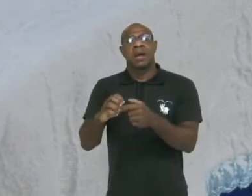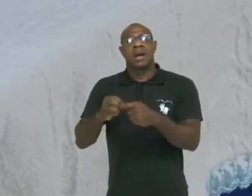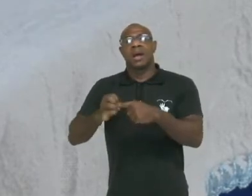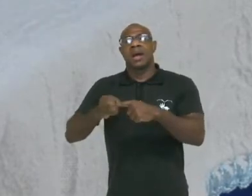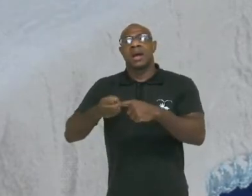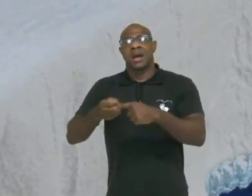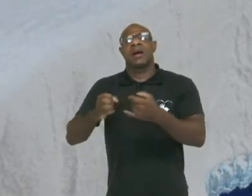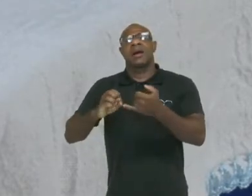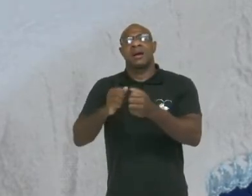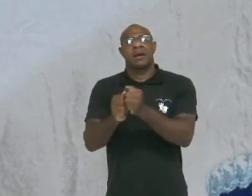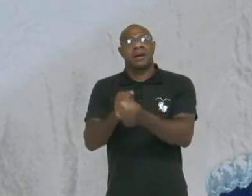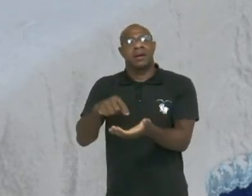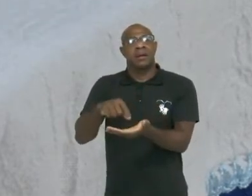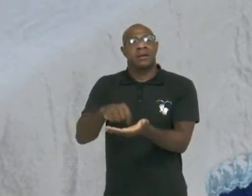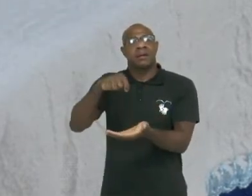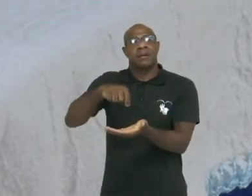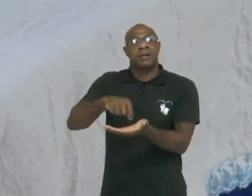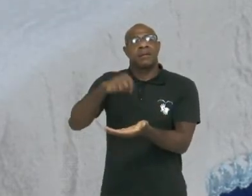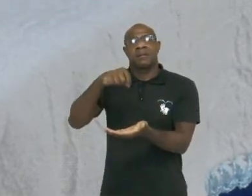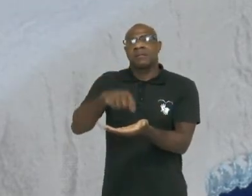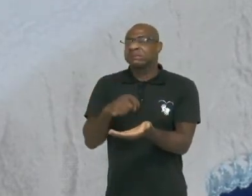Com muita dificuldade.